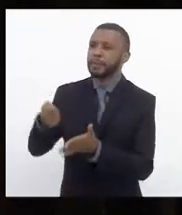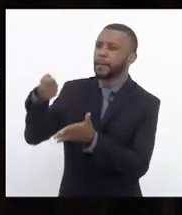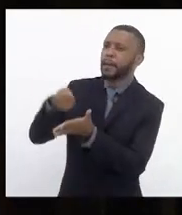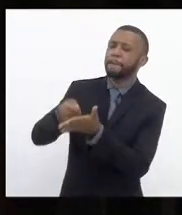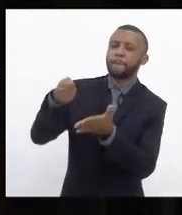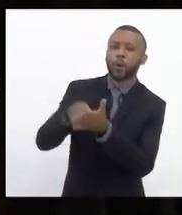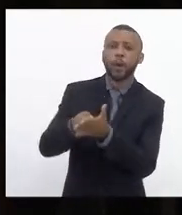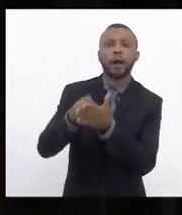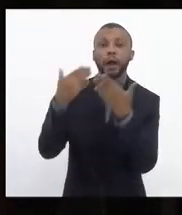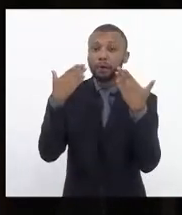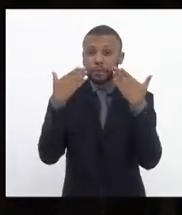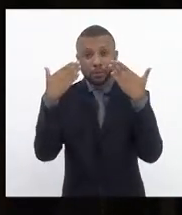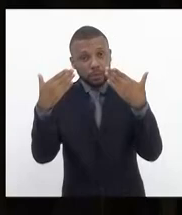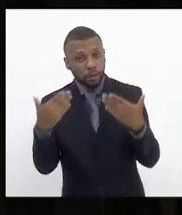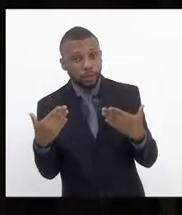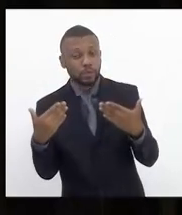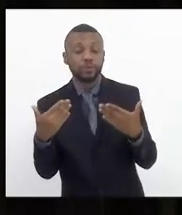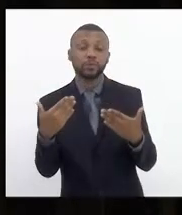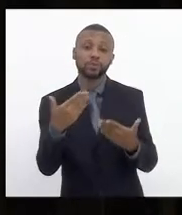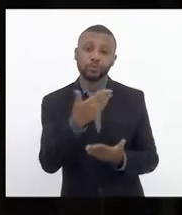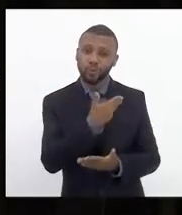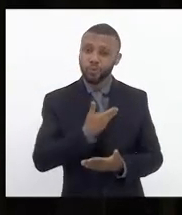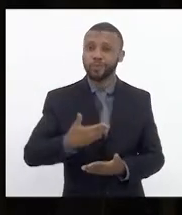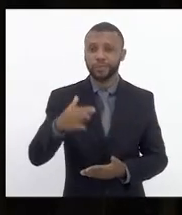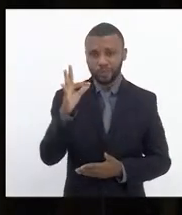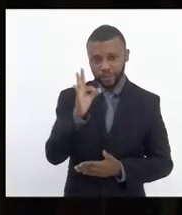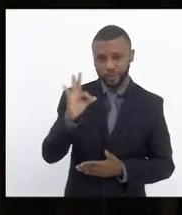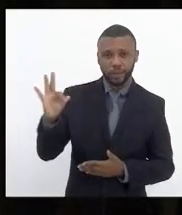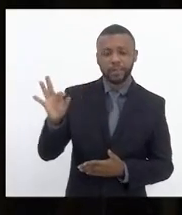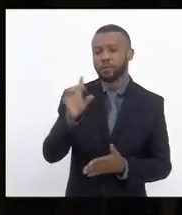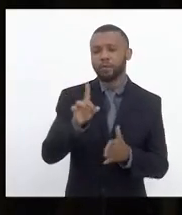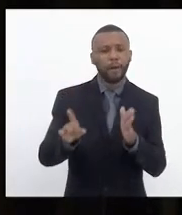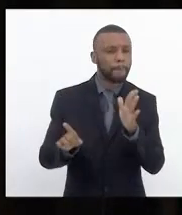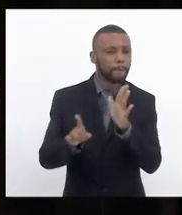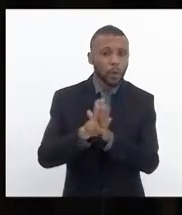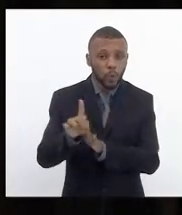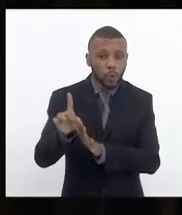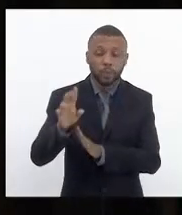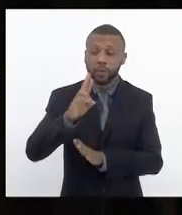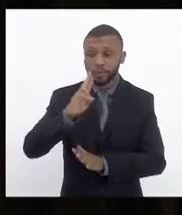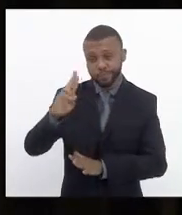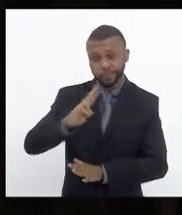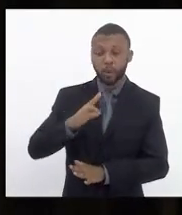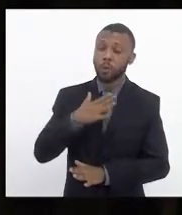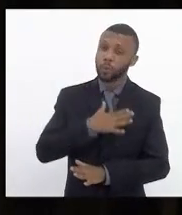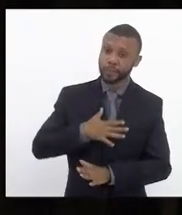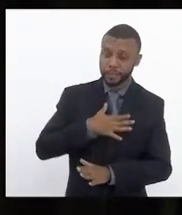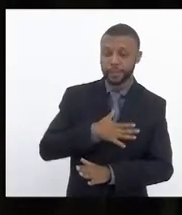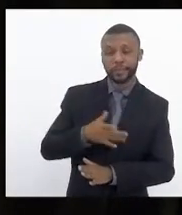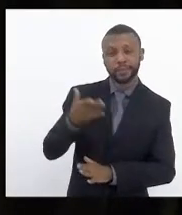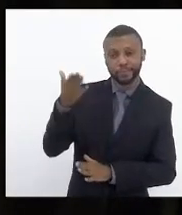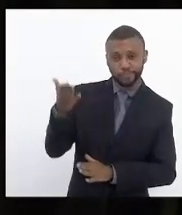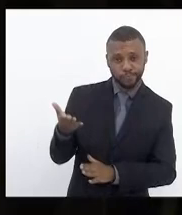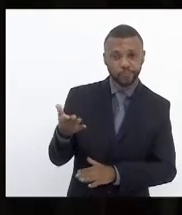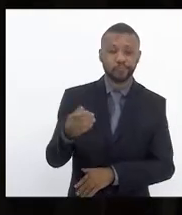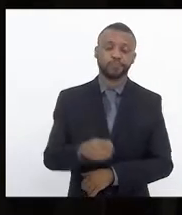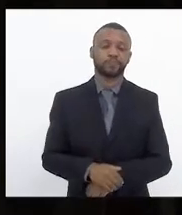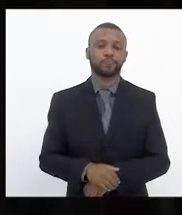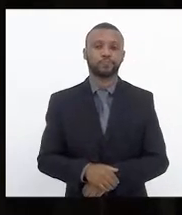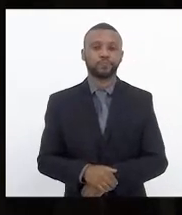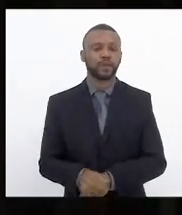do governo federal Essas são algumas perguntas que eu gostaria que o Senhor nos respondesse afinal de contas